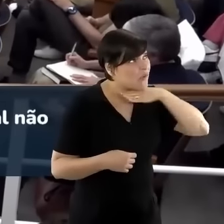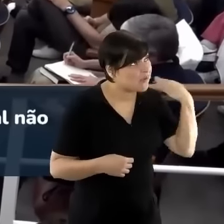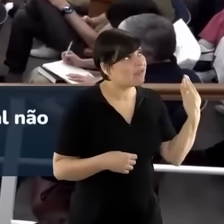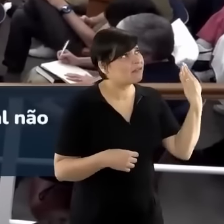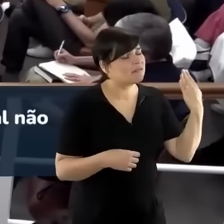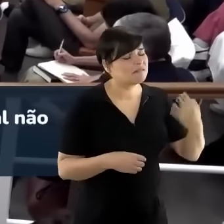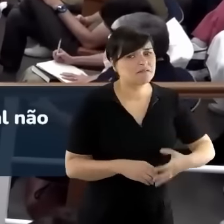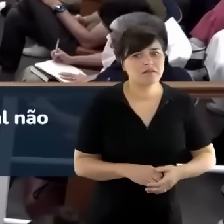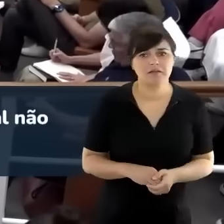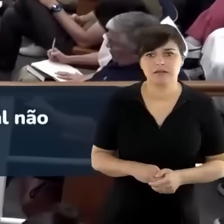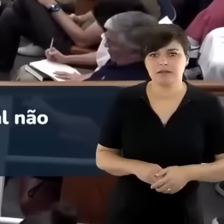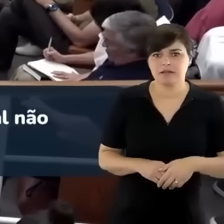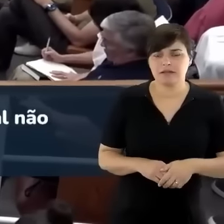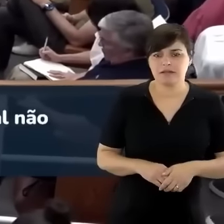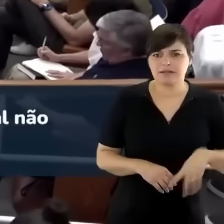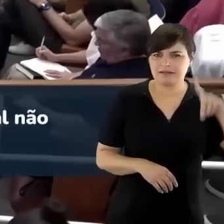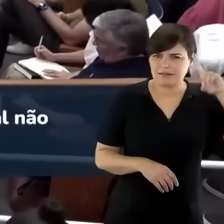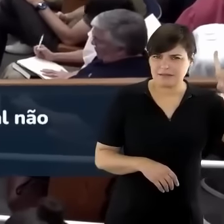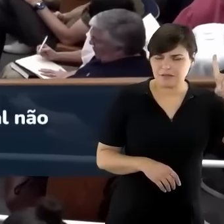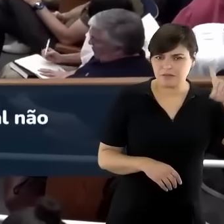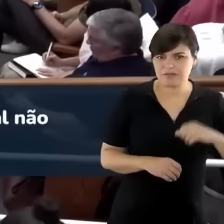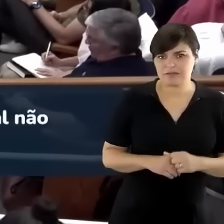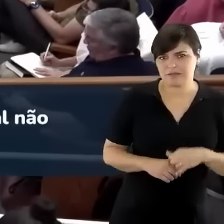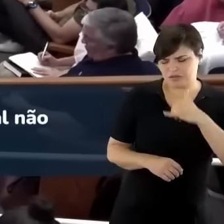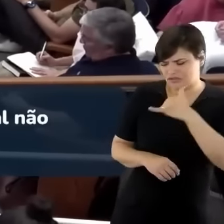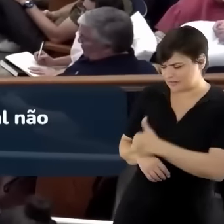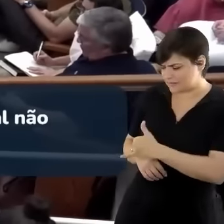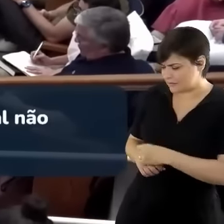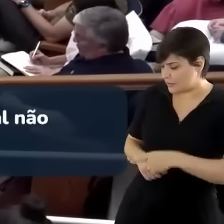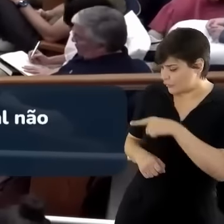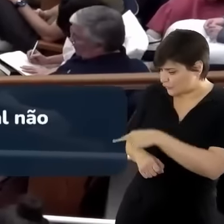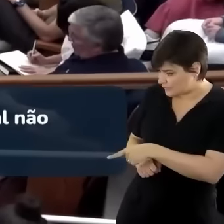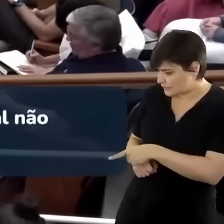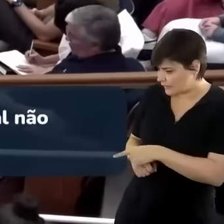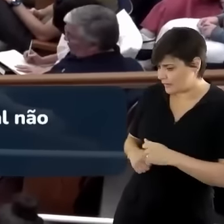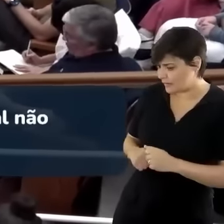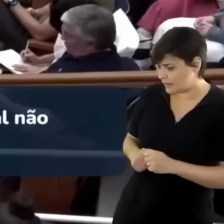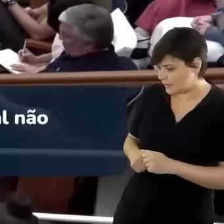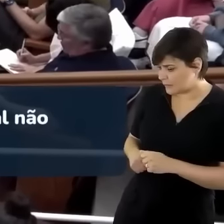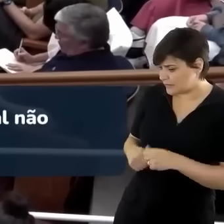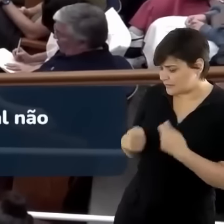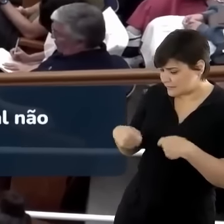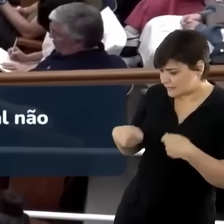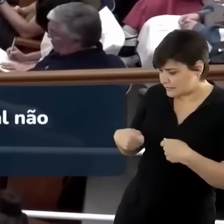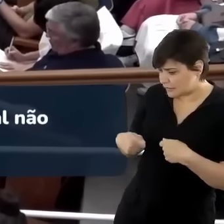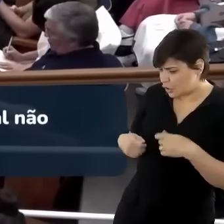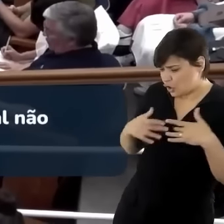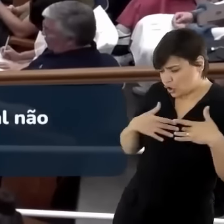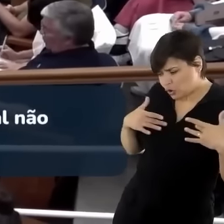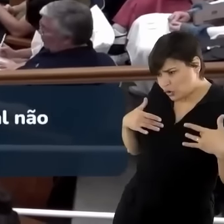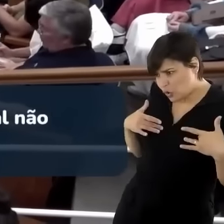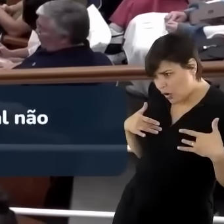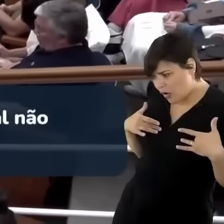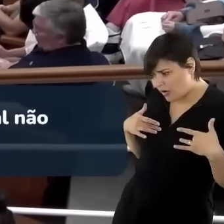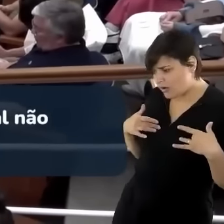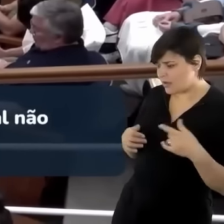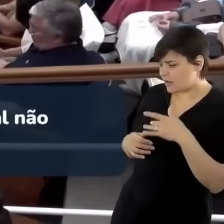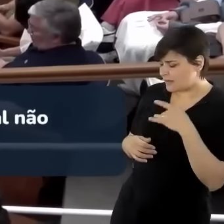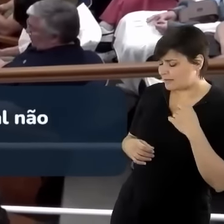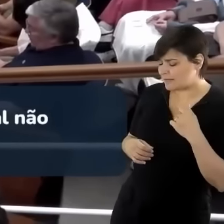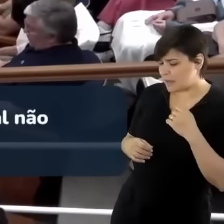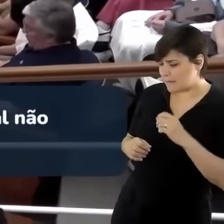o senhor tens compaixão da planta que te não custou trabalho a qual não